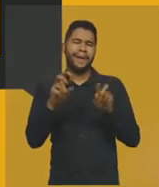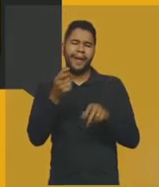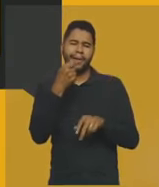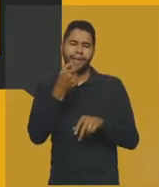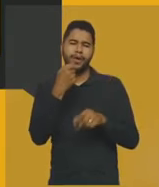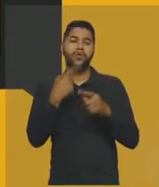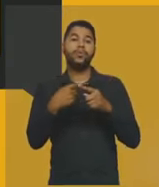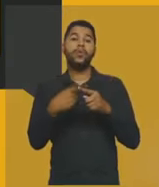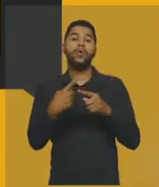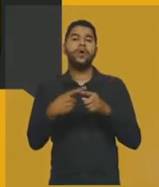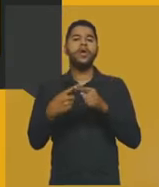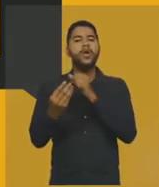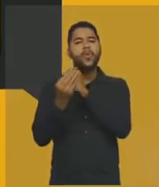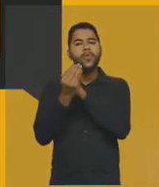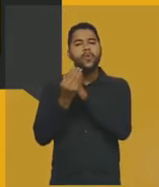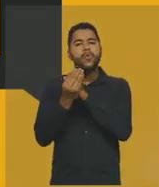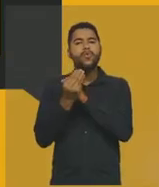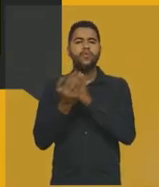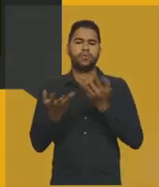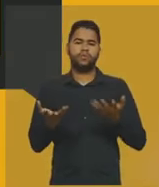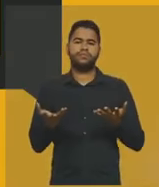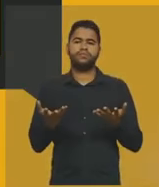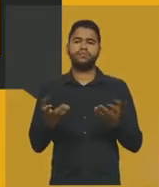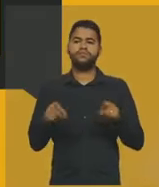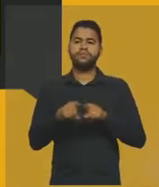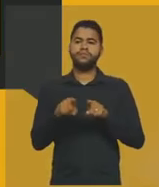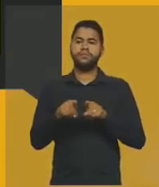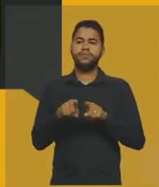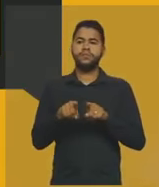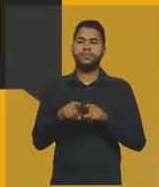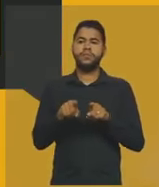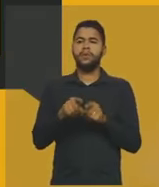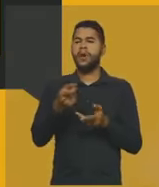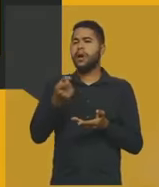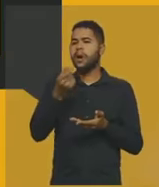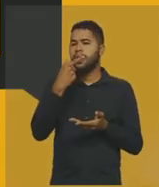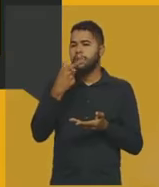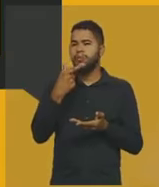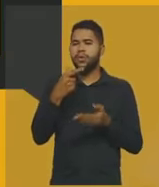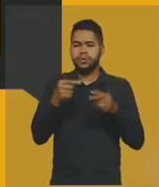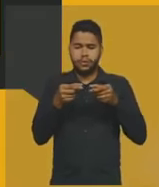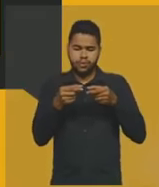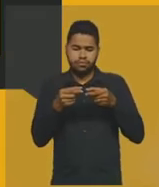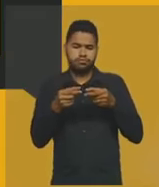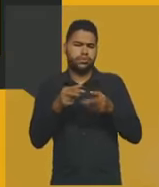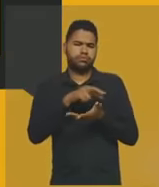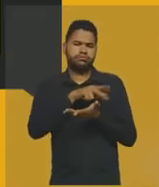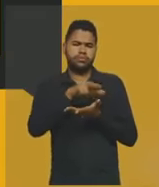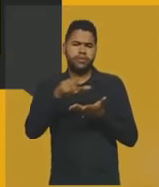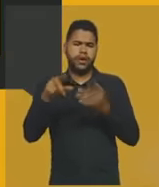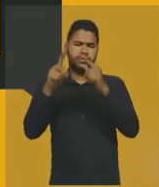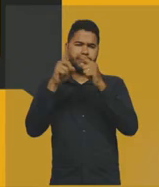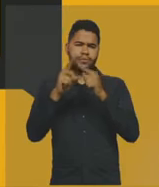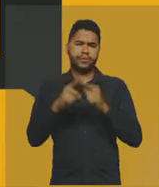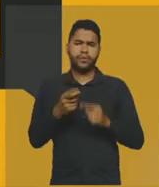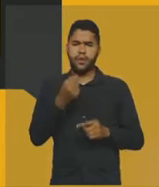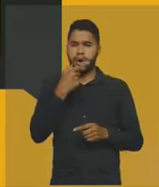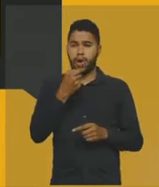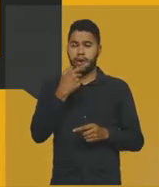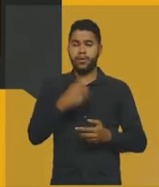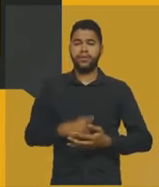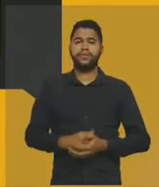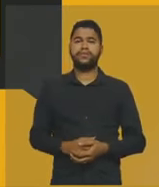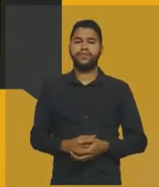trata, ok? Aspirin, aspirina e capsule, cápsulas, ok? Então, repetindo aí,